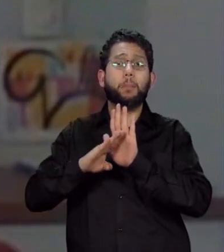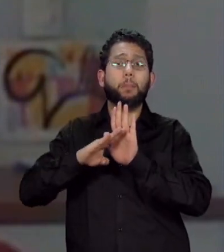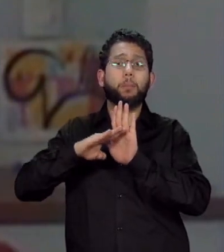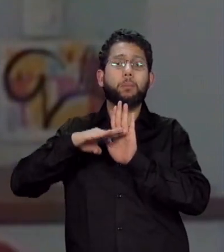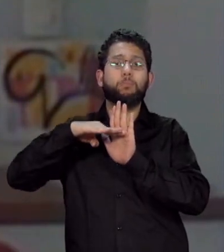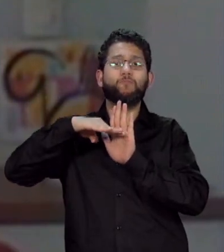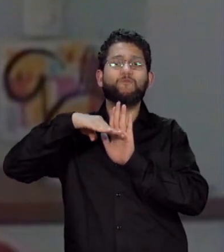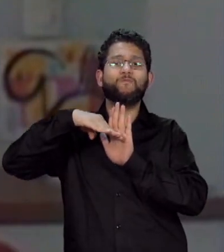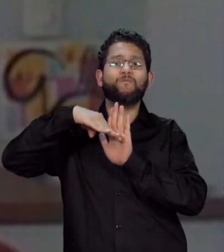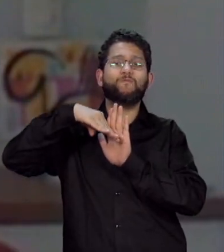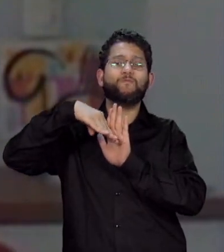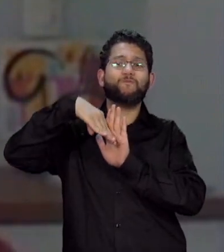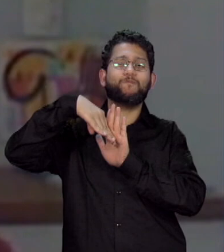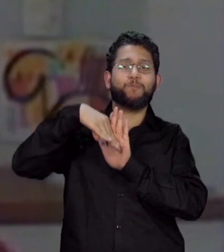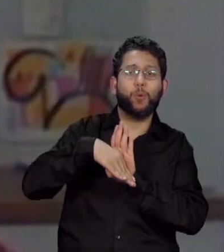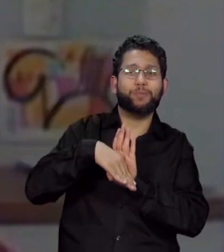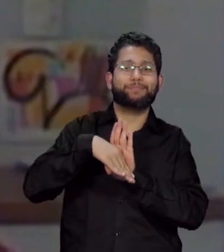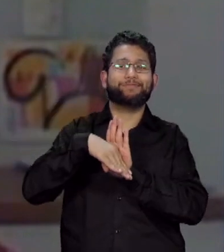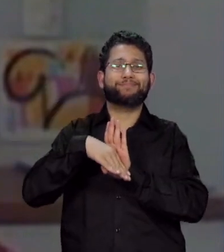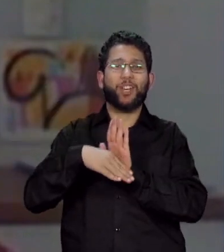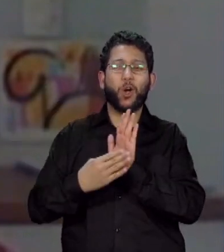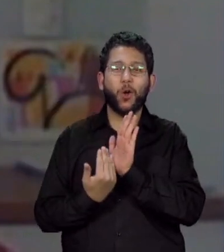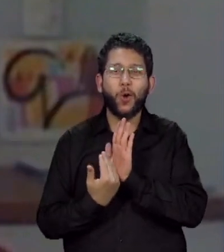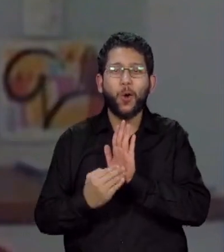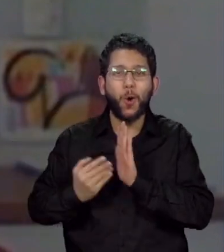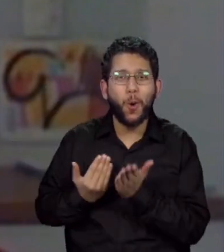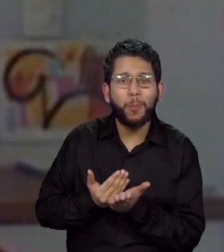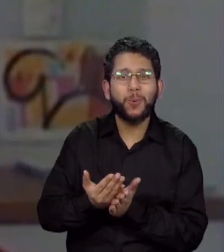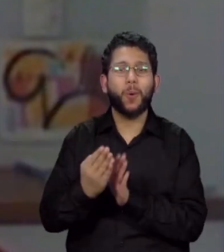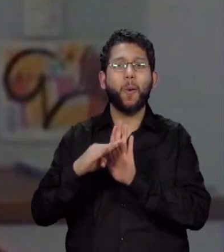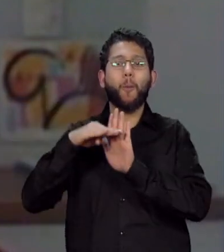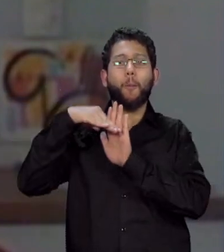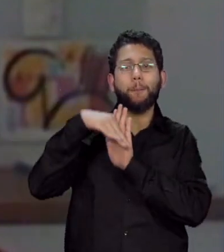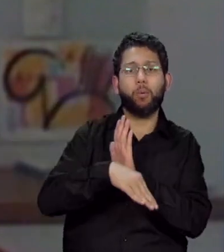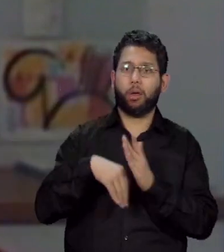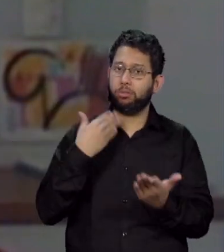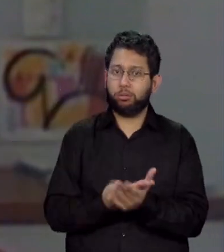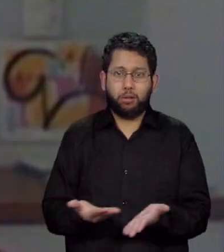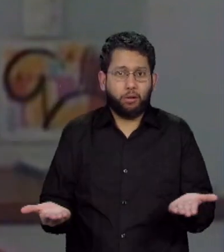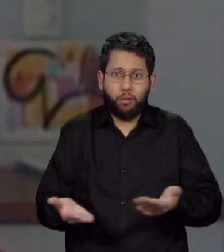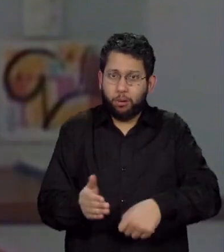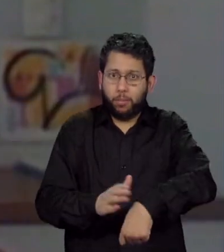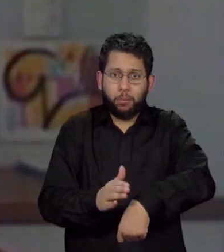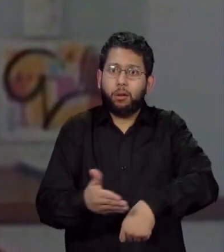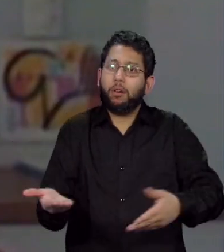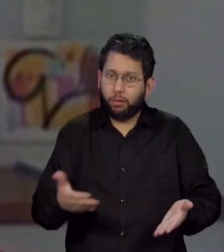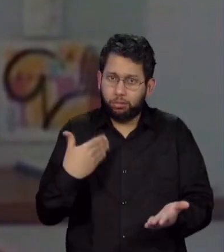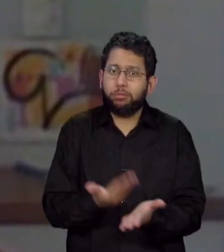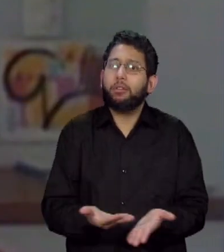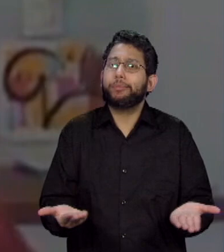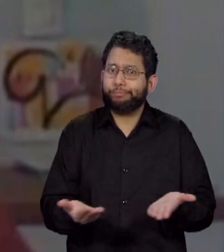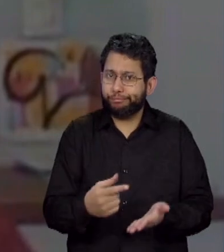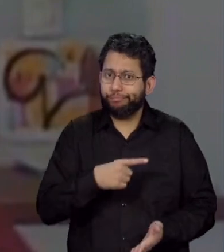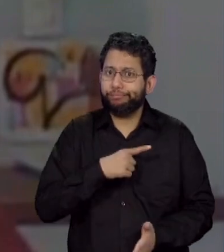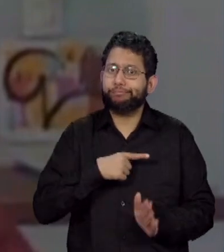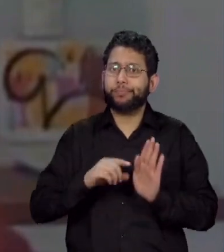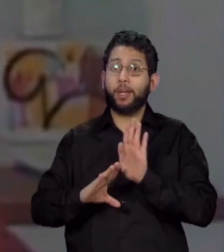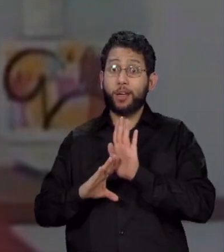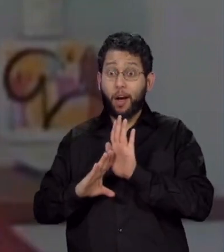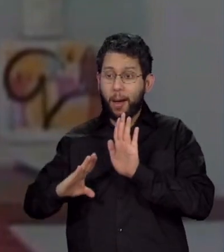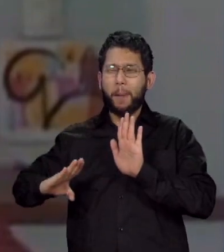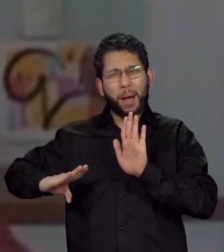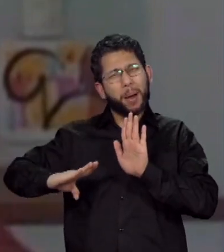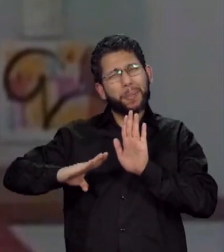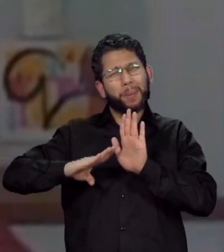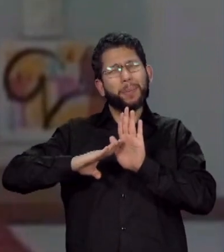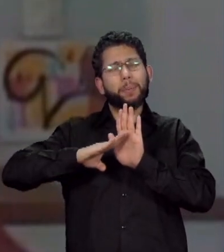né? De uma crise que nós ainda não saímos, né, no nosso setor. A Ancine,